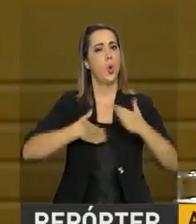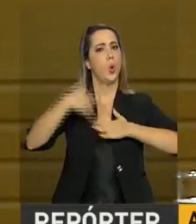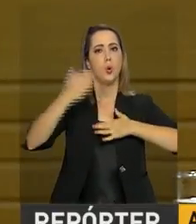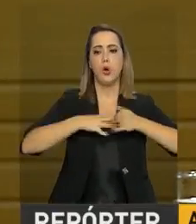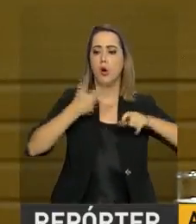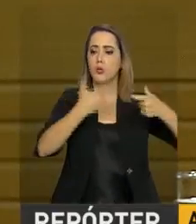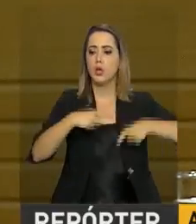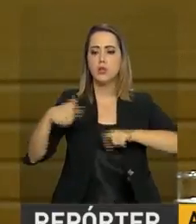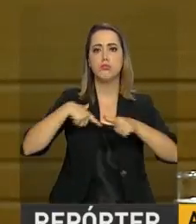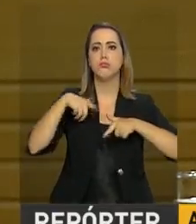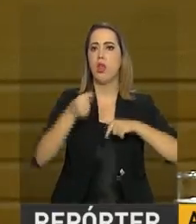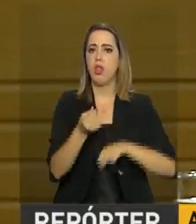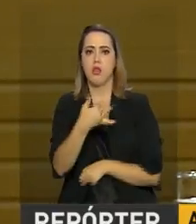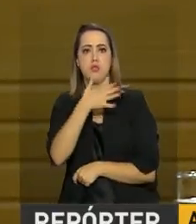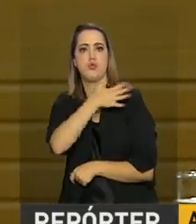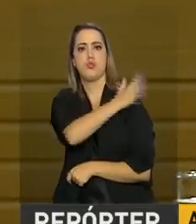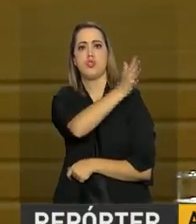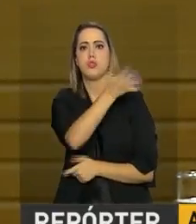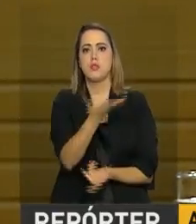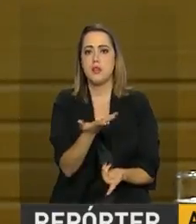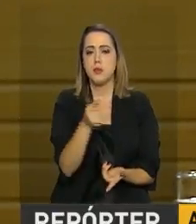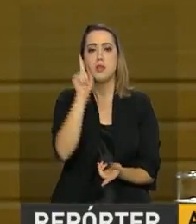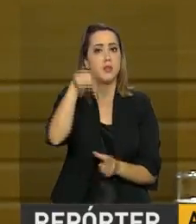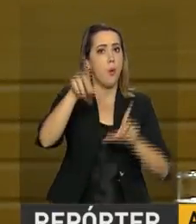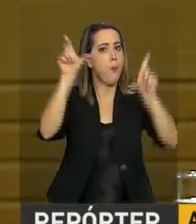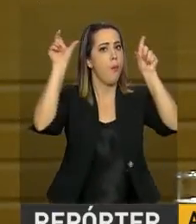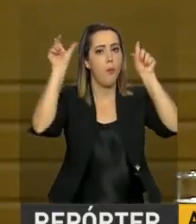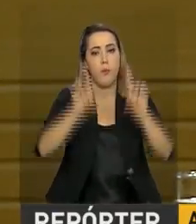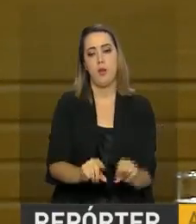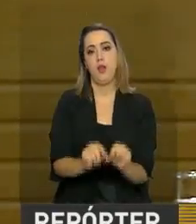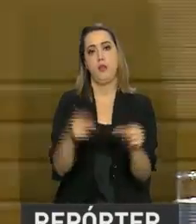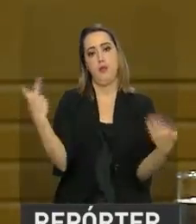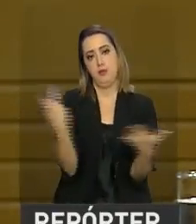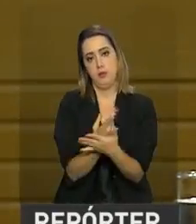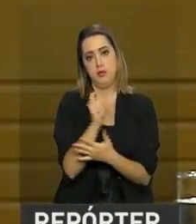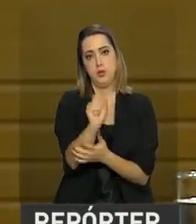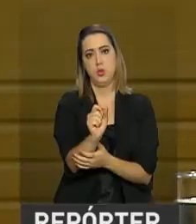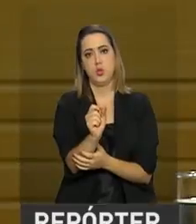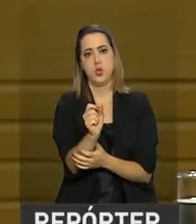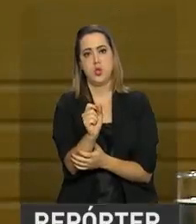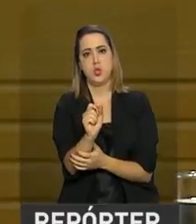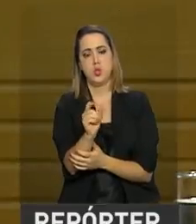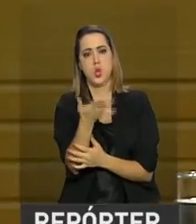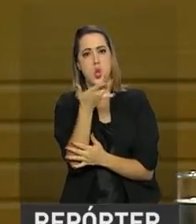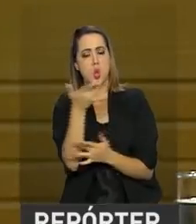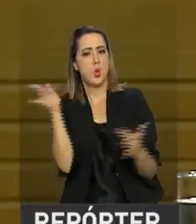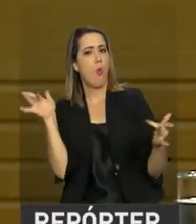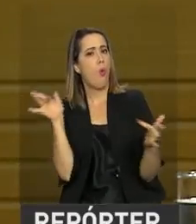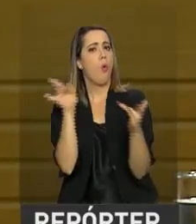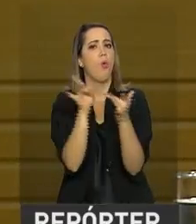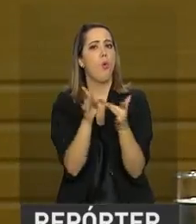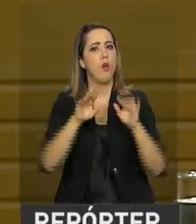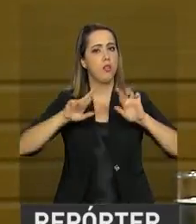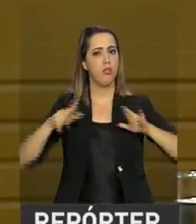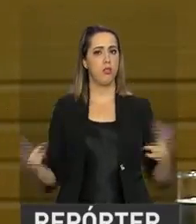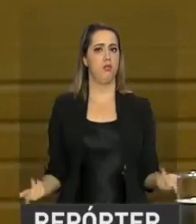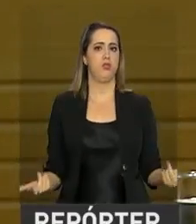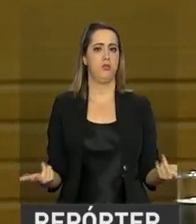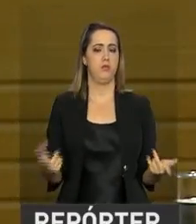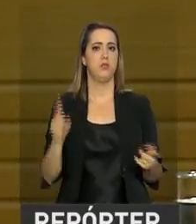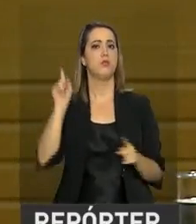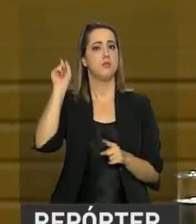discriminação, qualquer forma, por menor que seja, de não aceitação da diversidade,